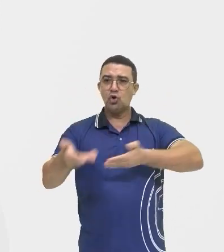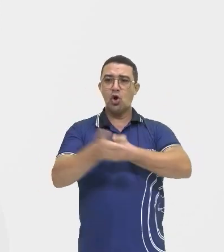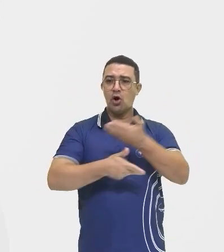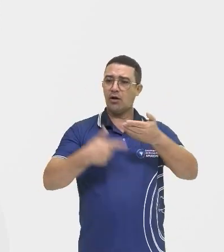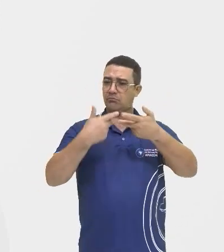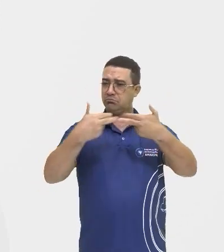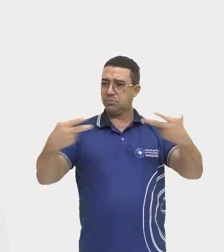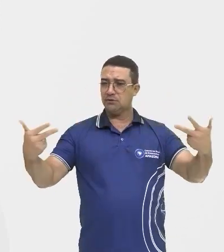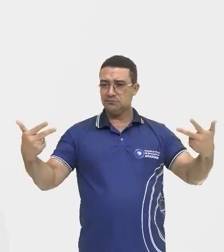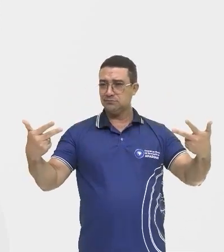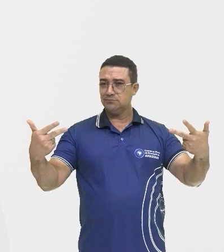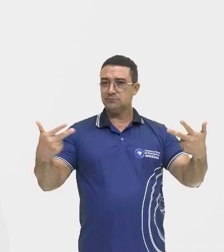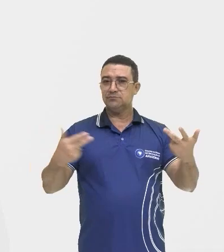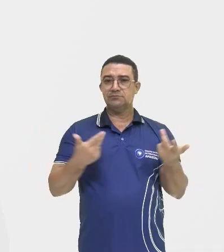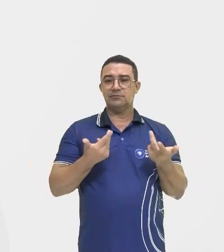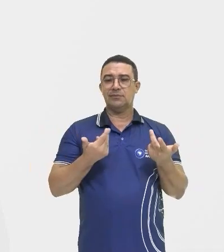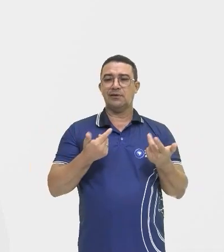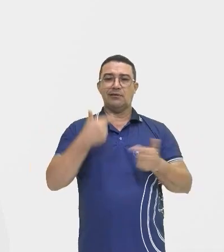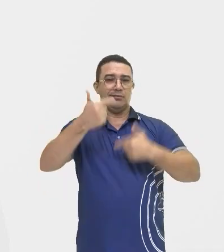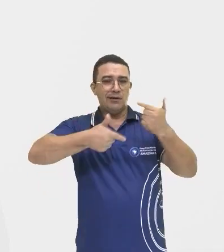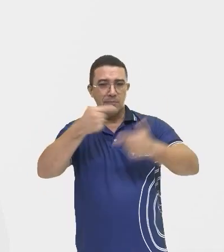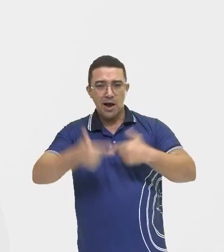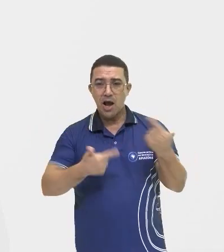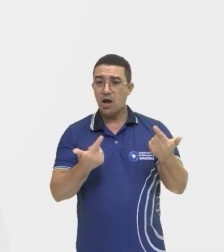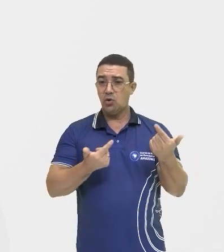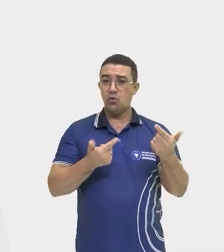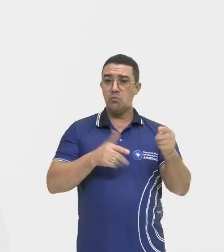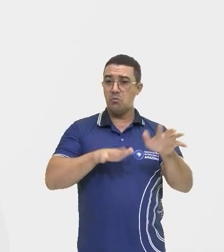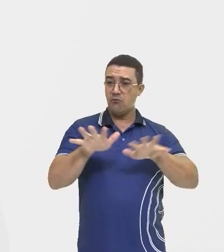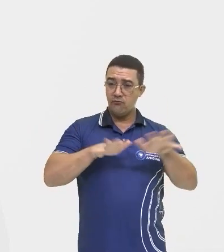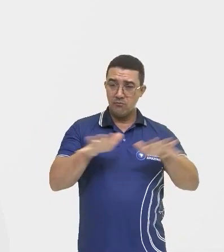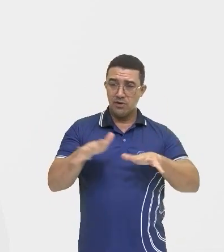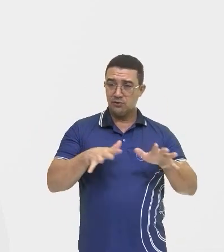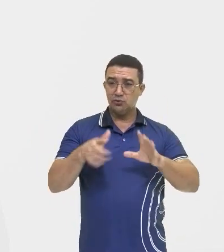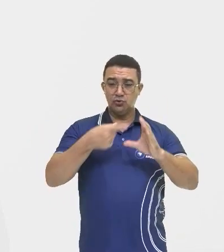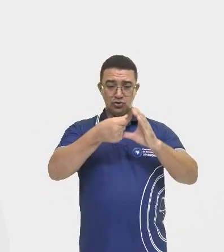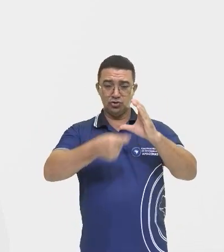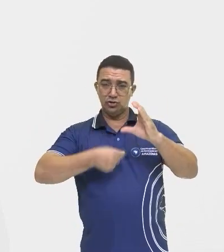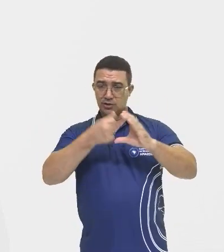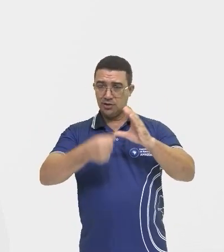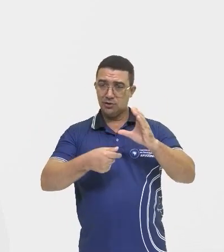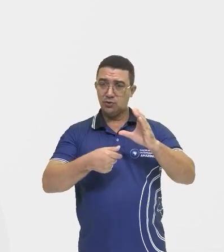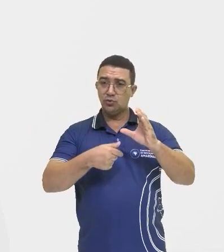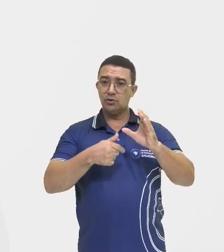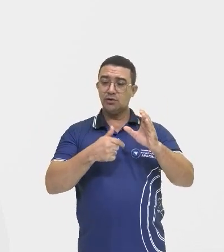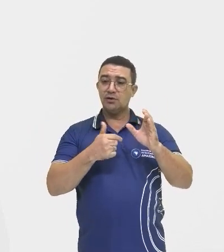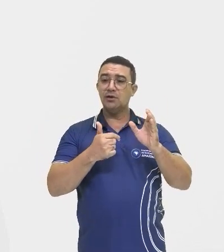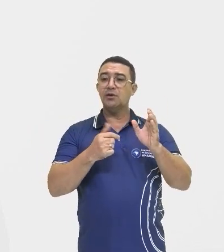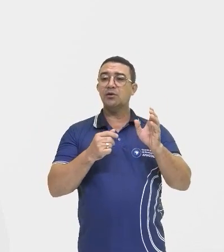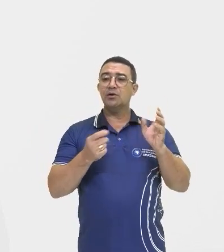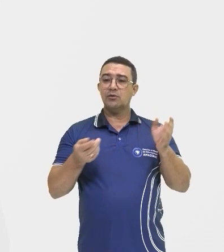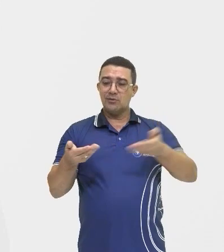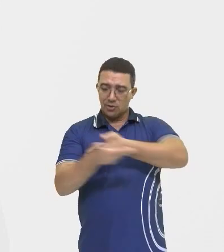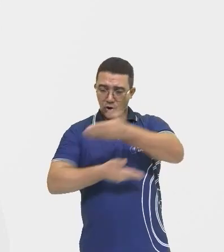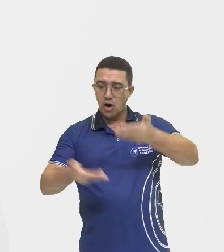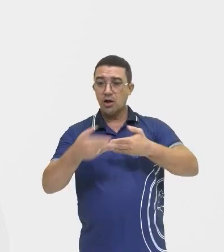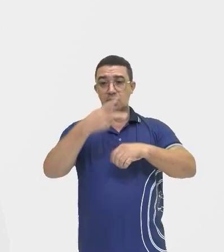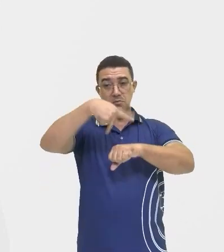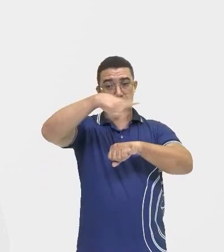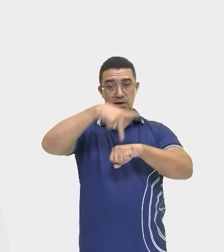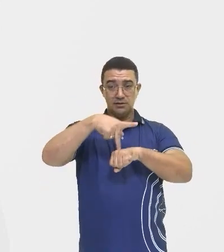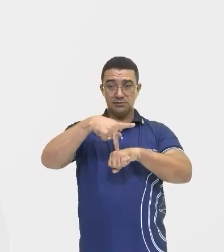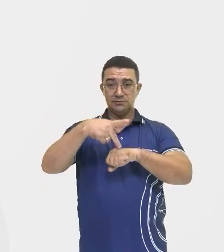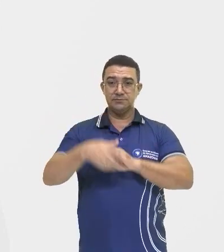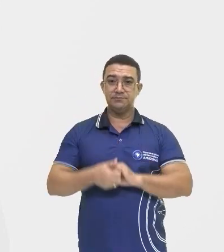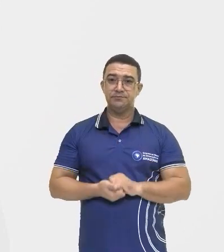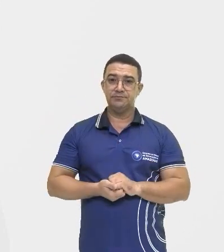tá? E serviços, movimentos de capitais entre países, tá certo? Para haver comércio internacional, olha só,